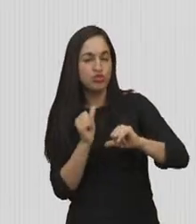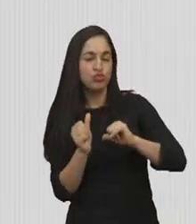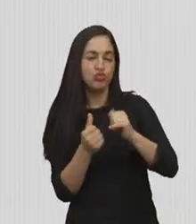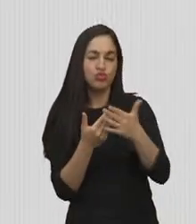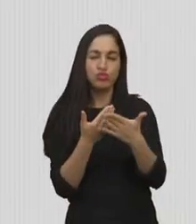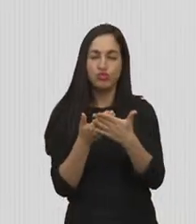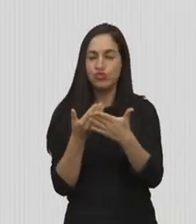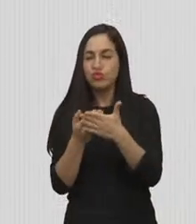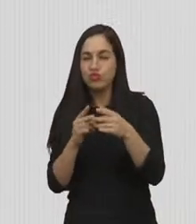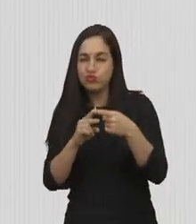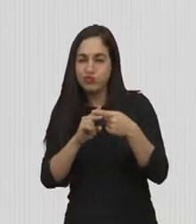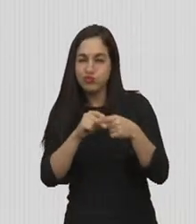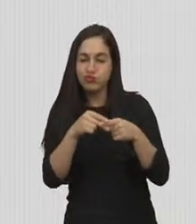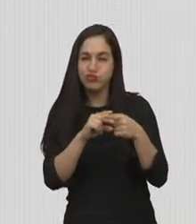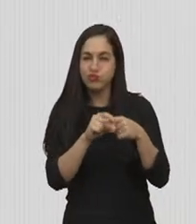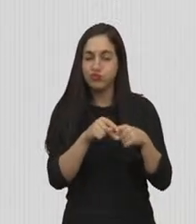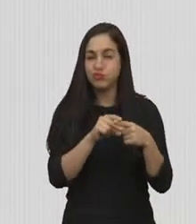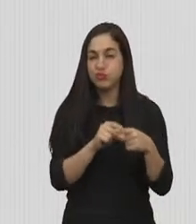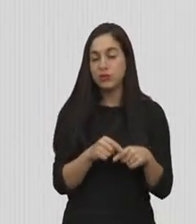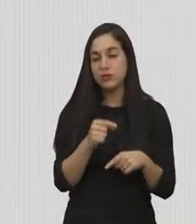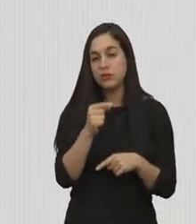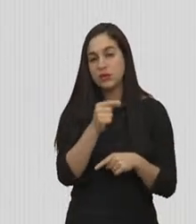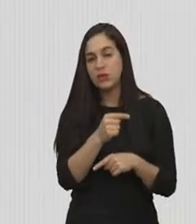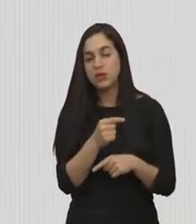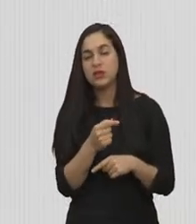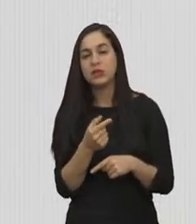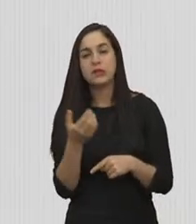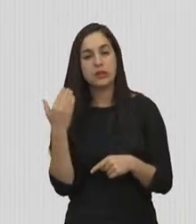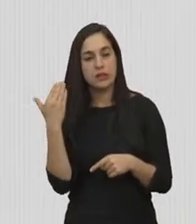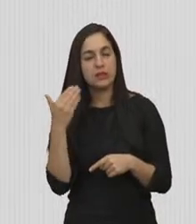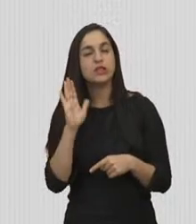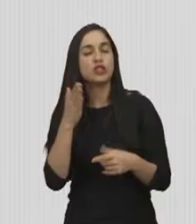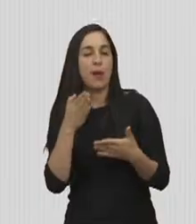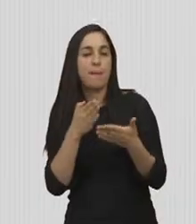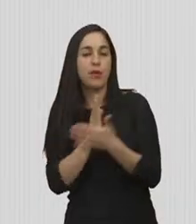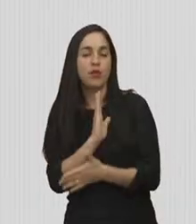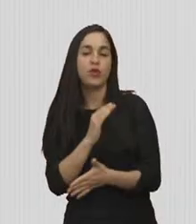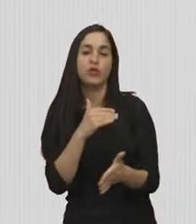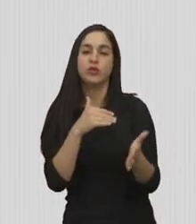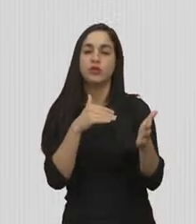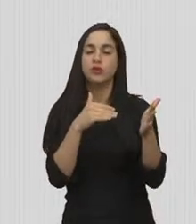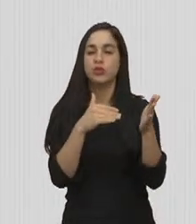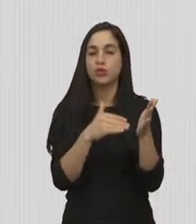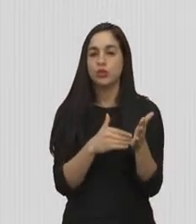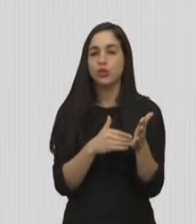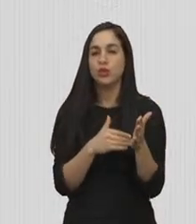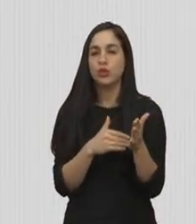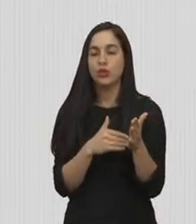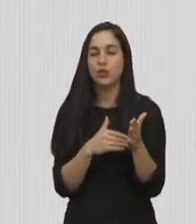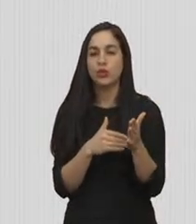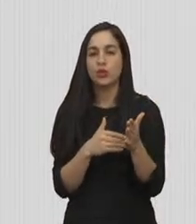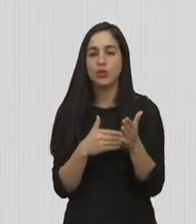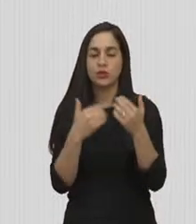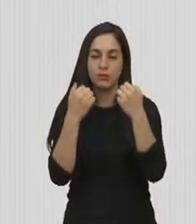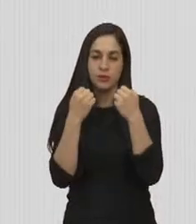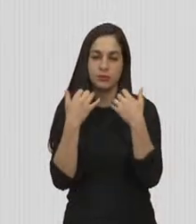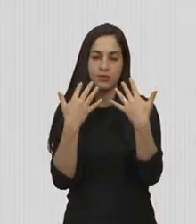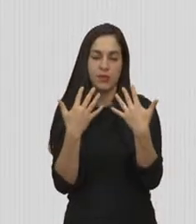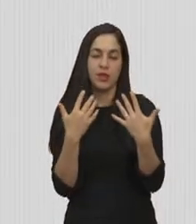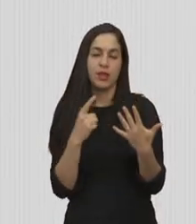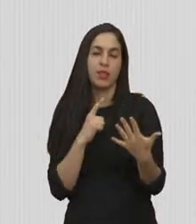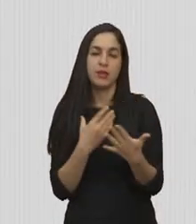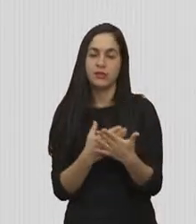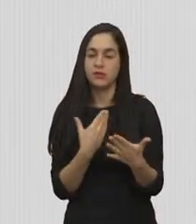pequenos pontos com relação àqueles pontos que a gente já aprovou no último na última revisão do